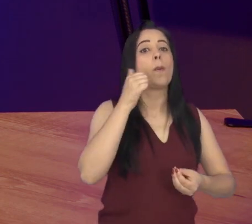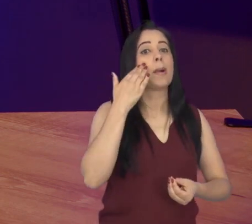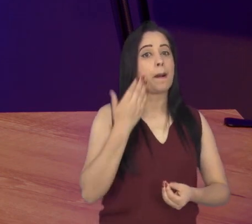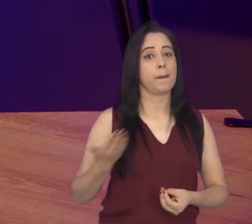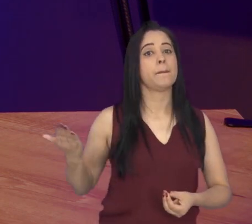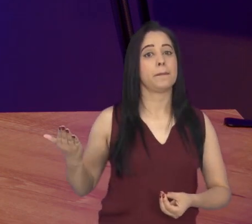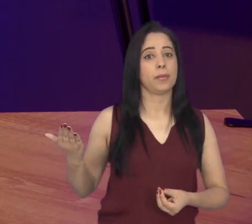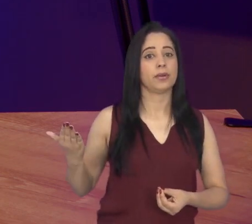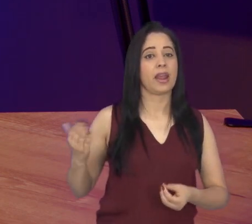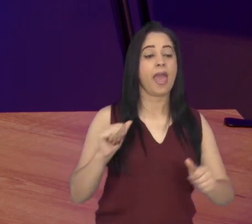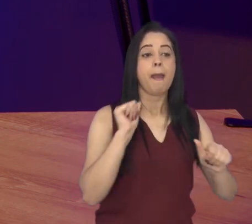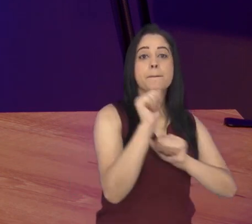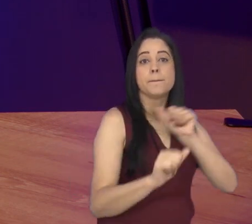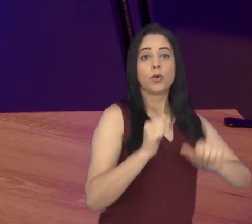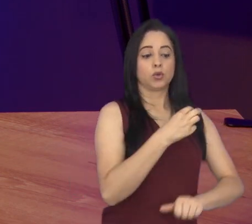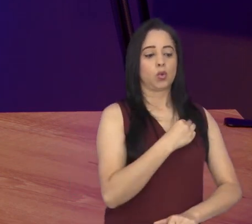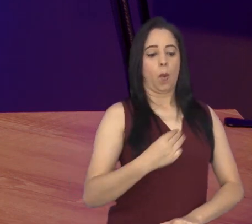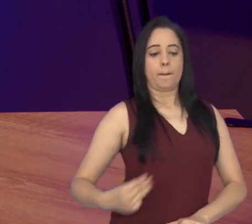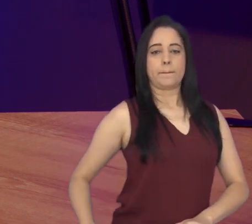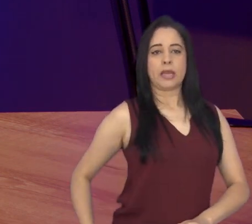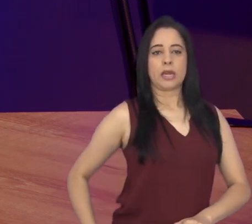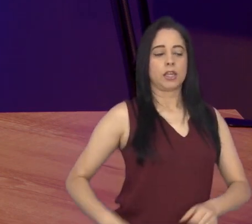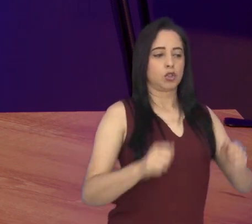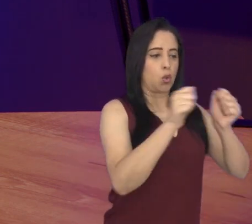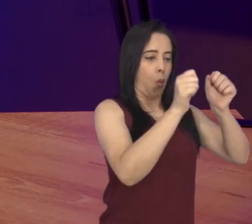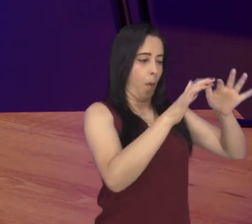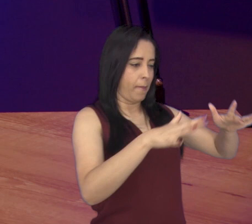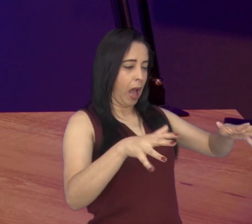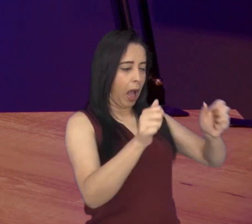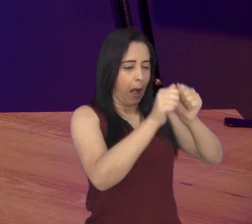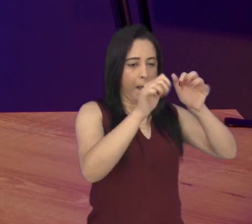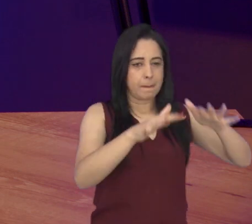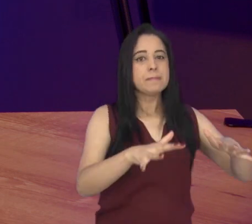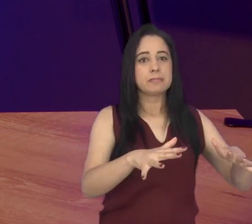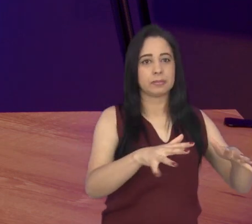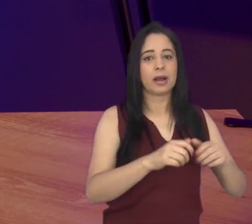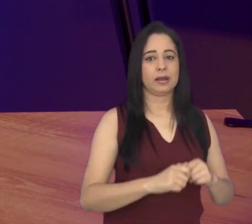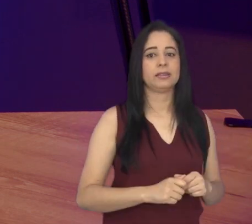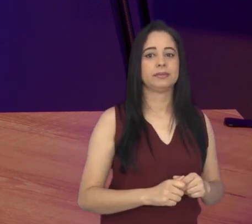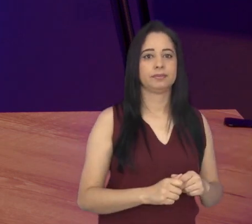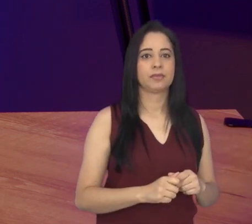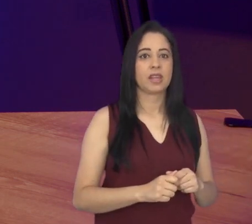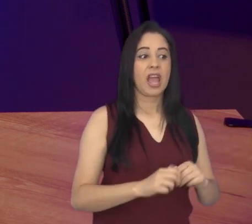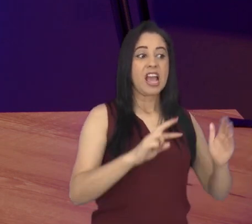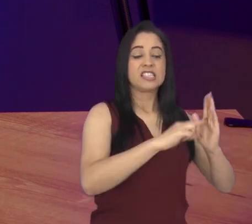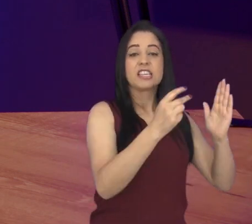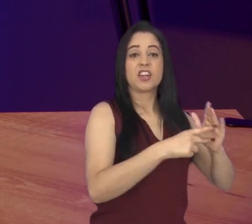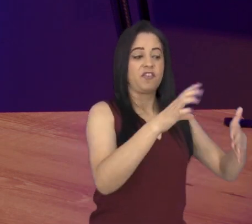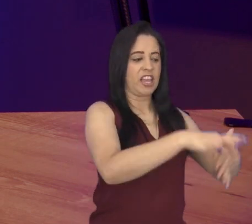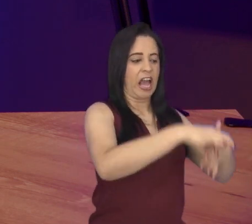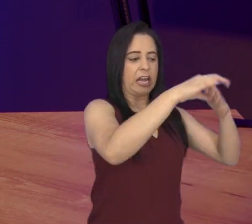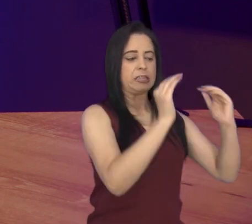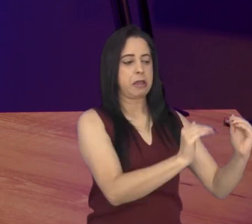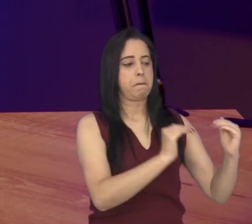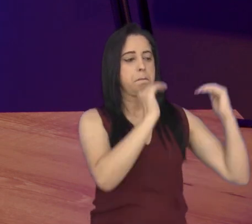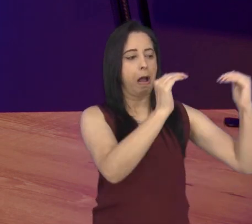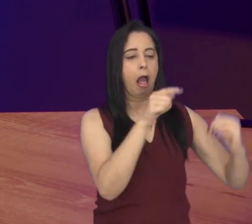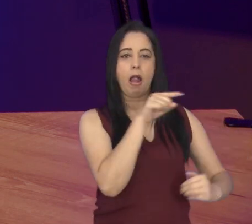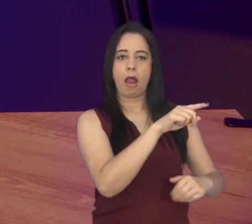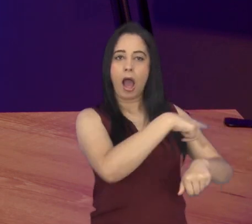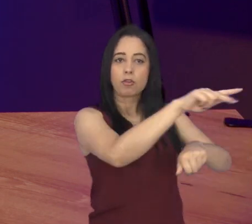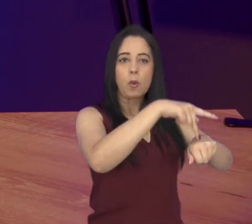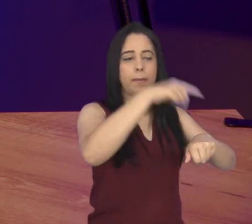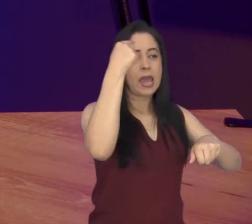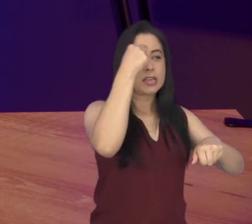Hermione. Então, em 2019, ela se tornou ministra da magia, que é o papel de liderança assim, maior do mundo